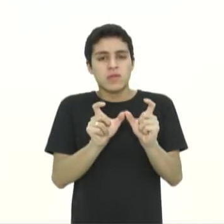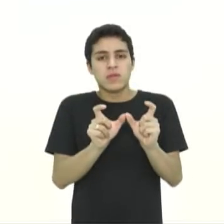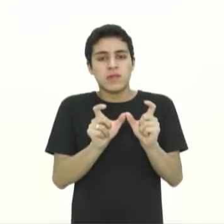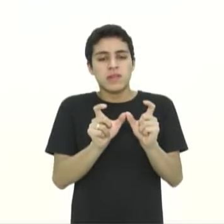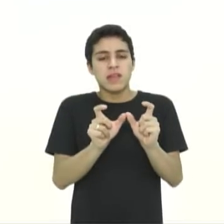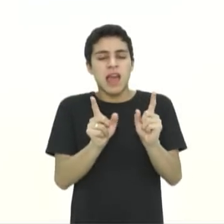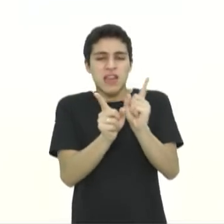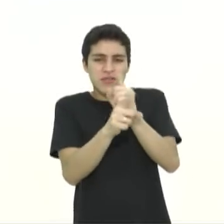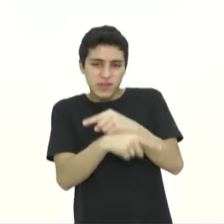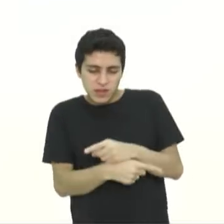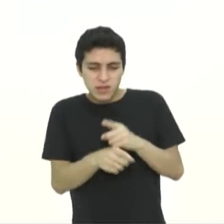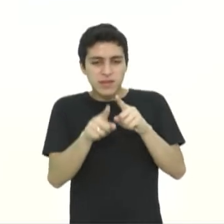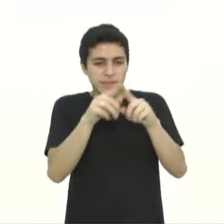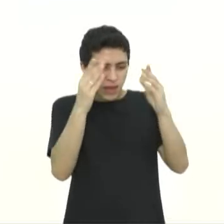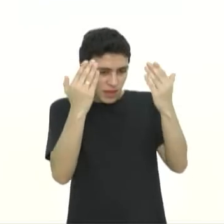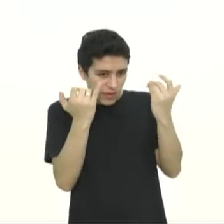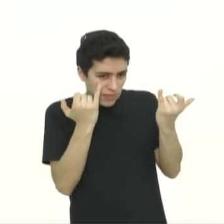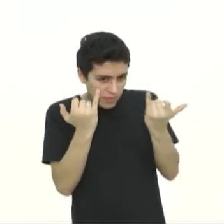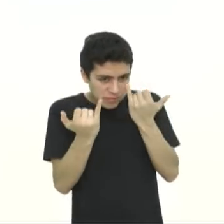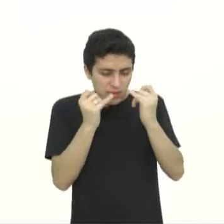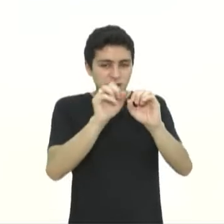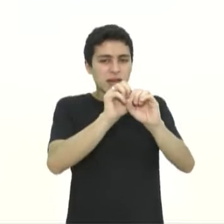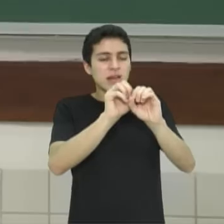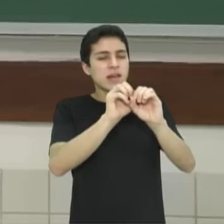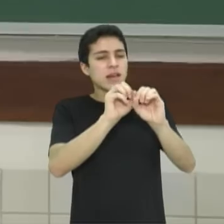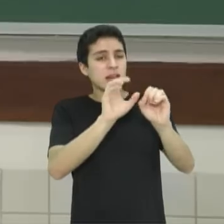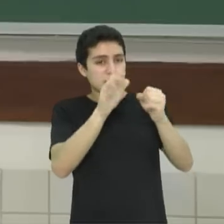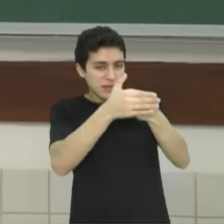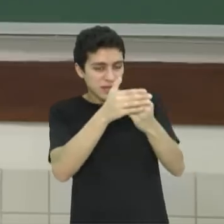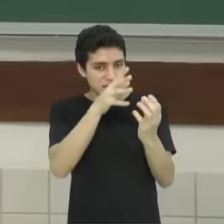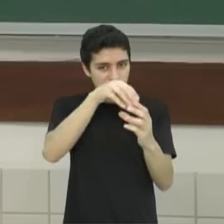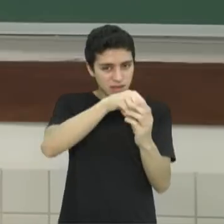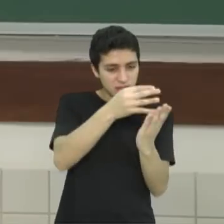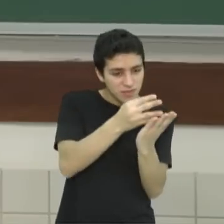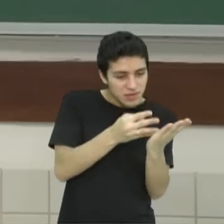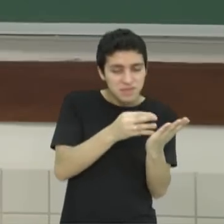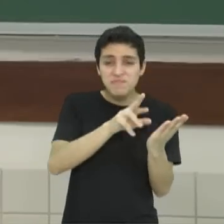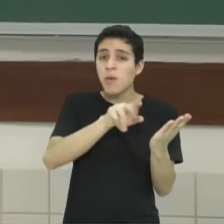e analisamos informações explícitas em um texto. Espero